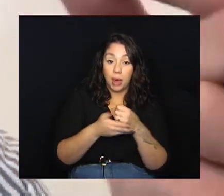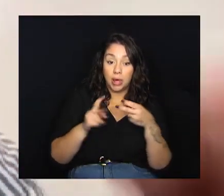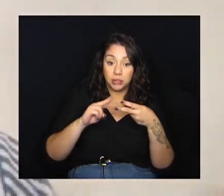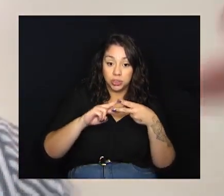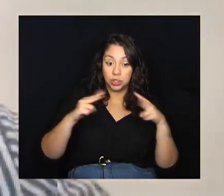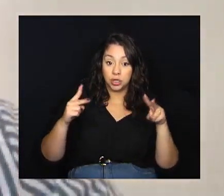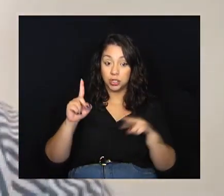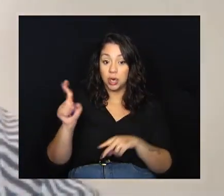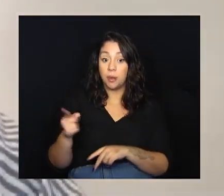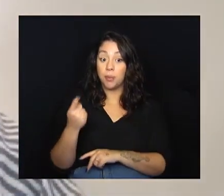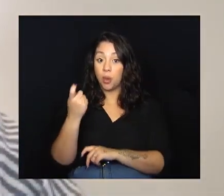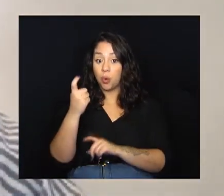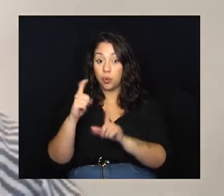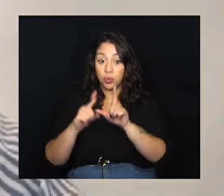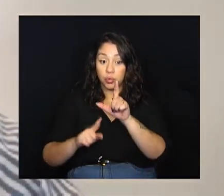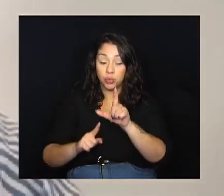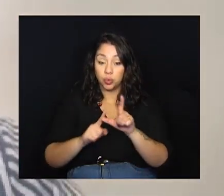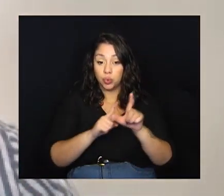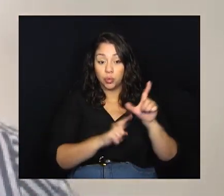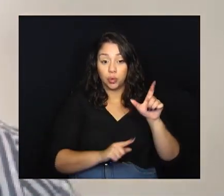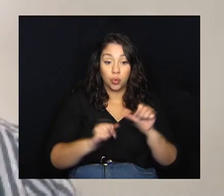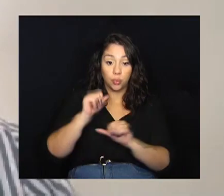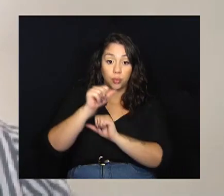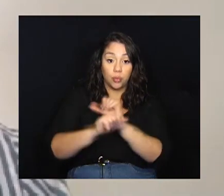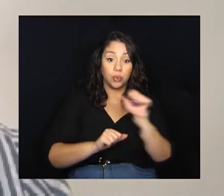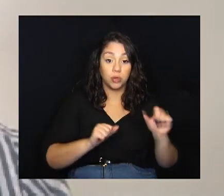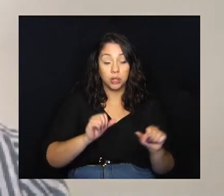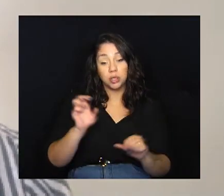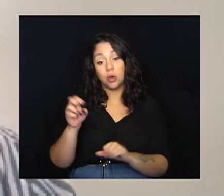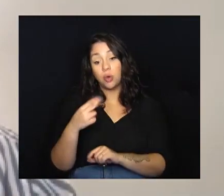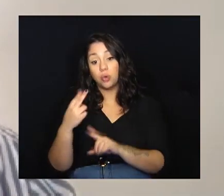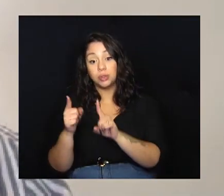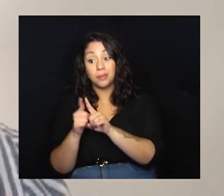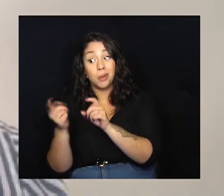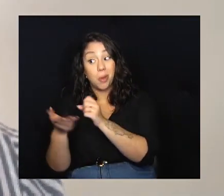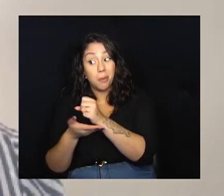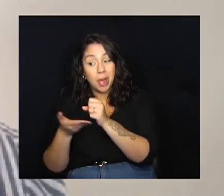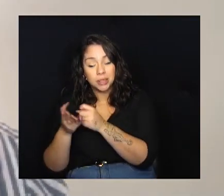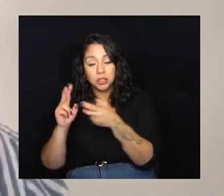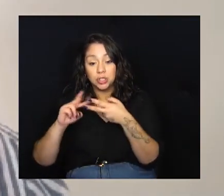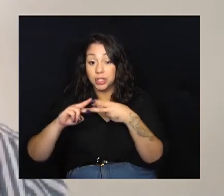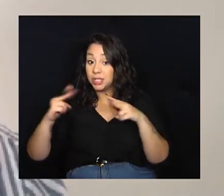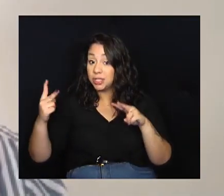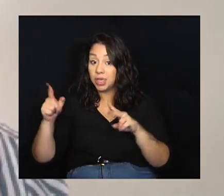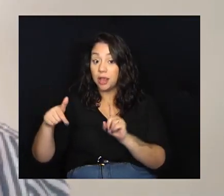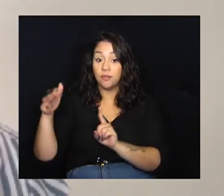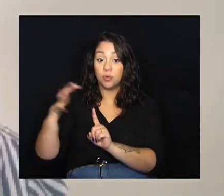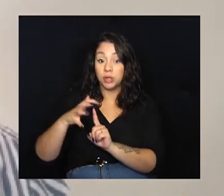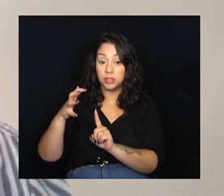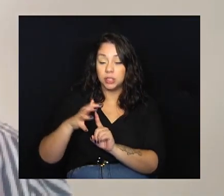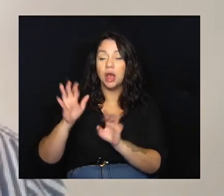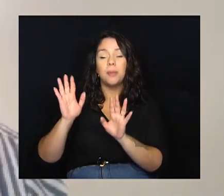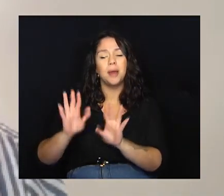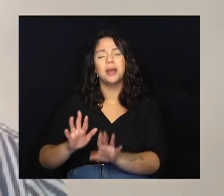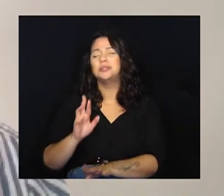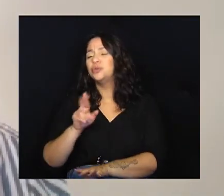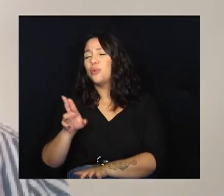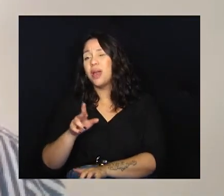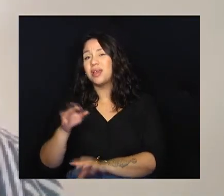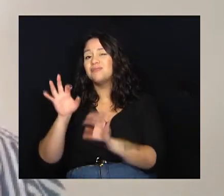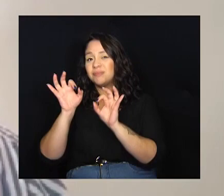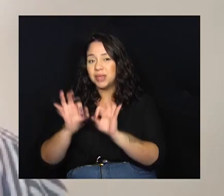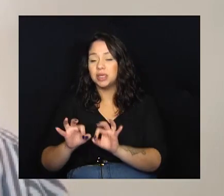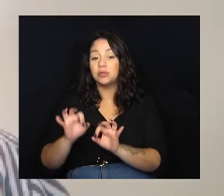única troca de letrinhas levando ao quadro clínico e uma base genética que é uma influência mas não necessariamente determina